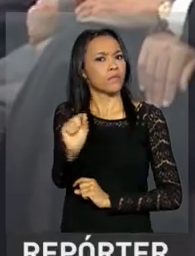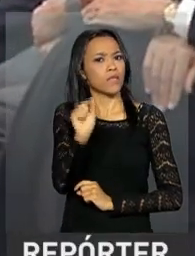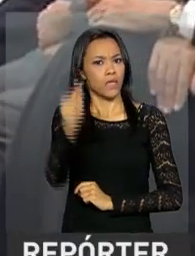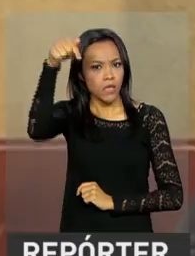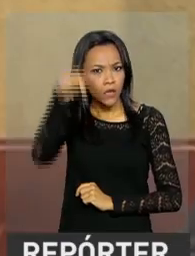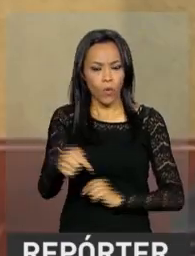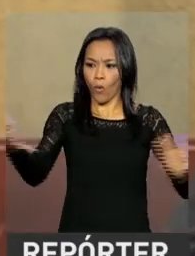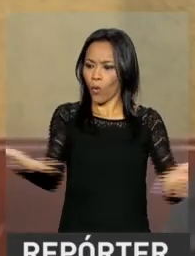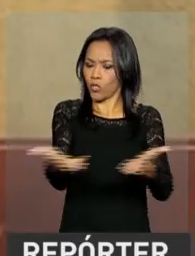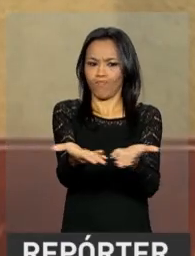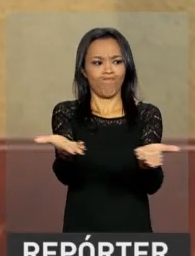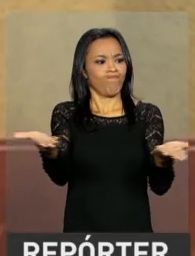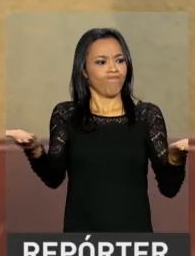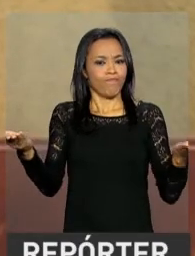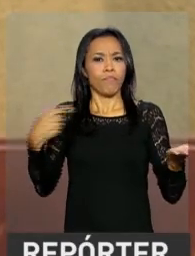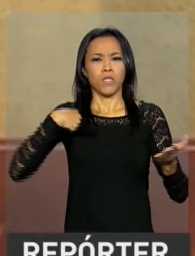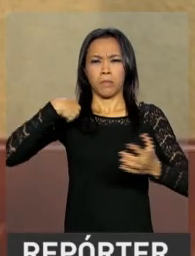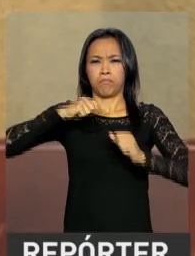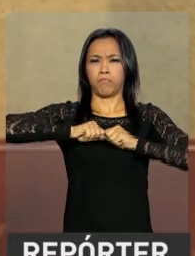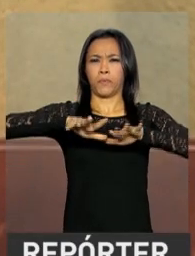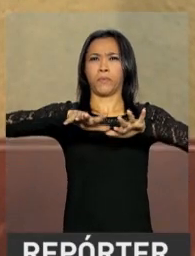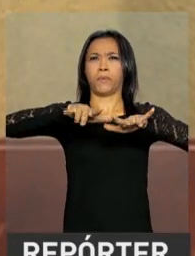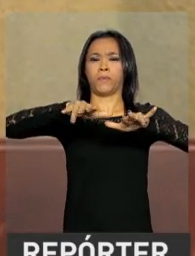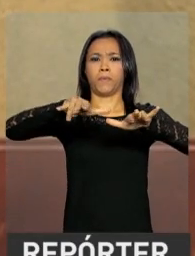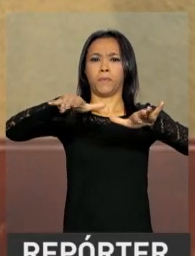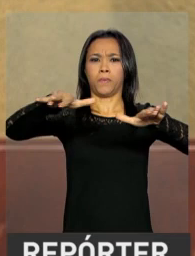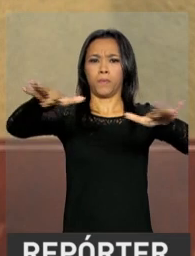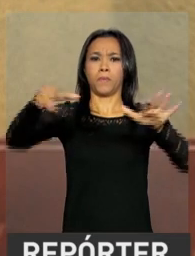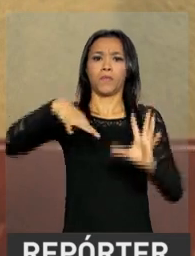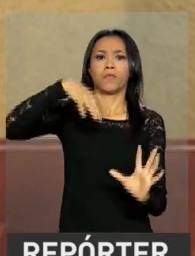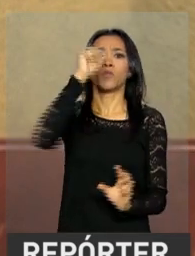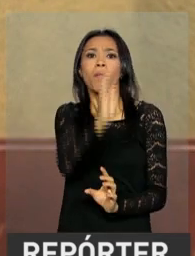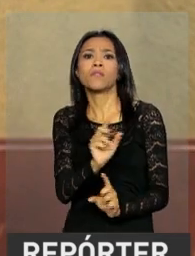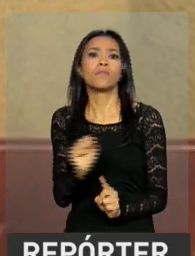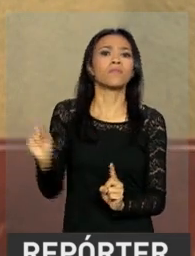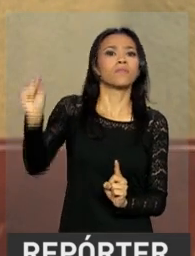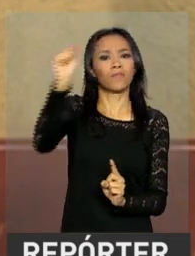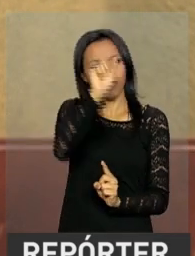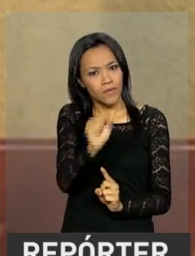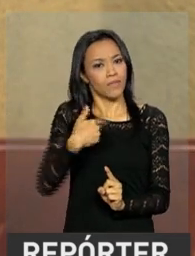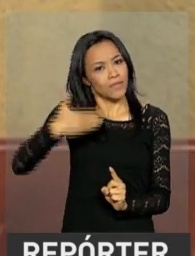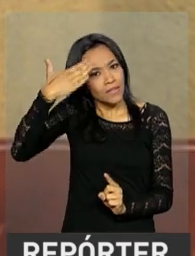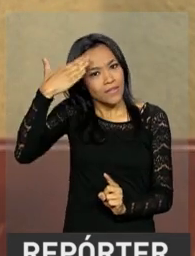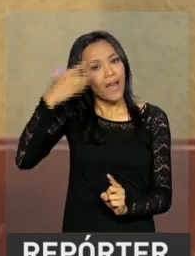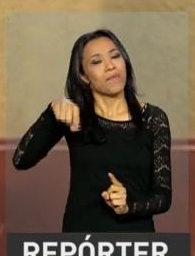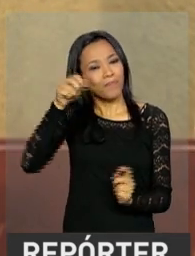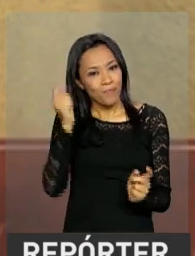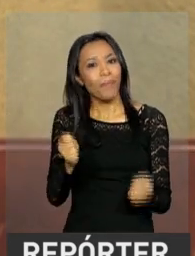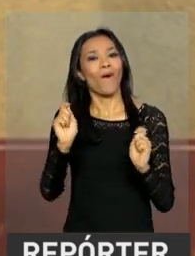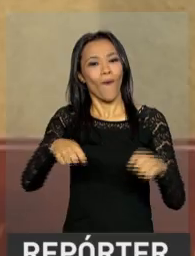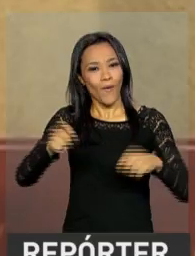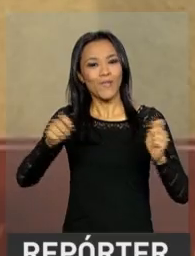ato possa percorrer todos os cantos e Recantos do nosso país quem possa quem sabe possa atingir o